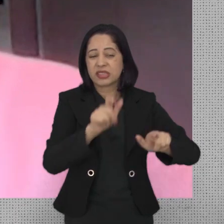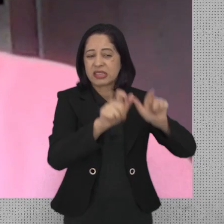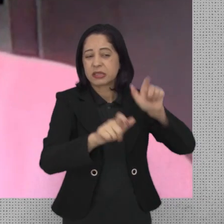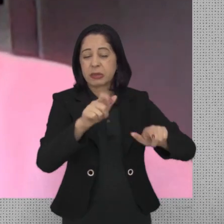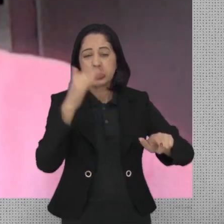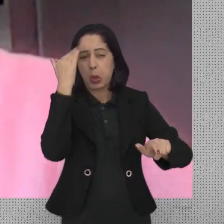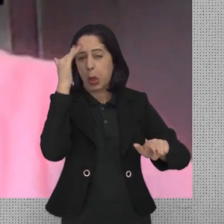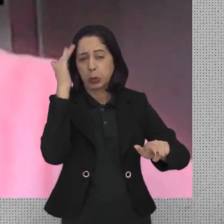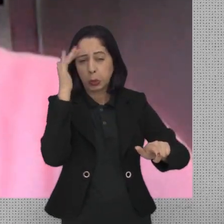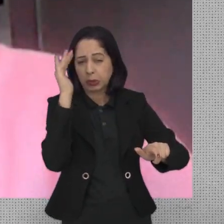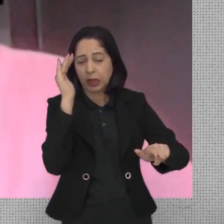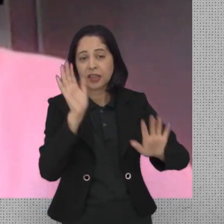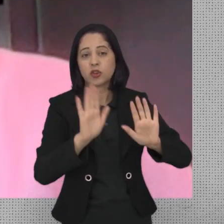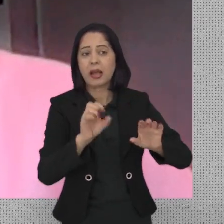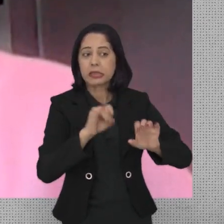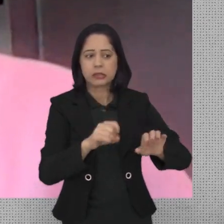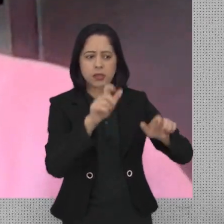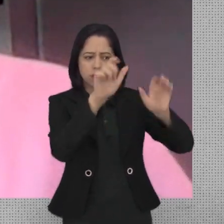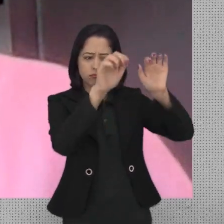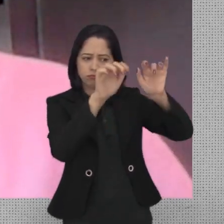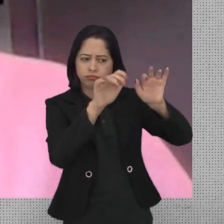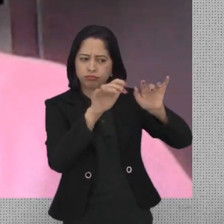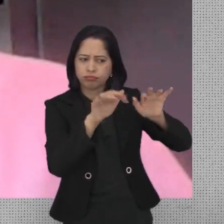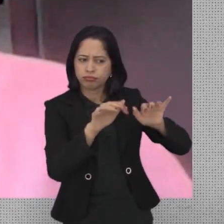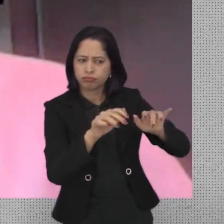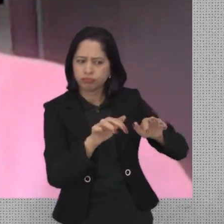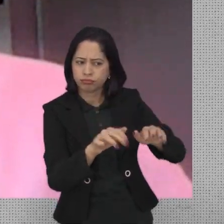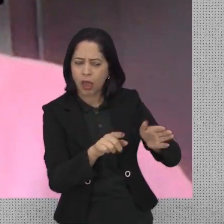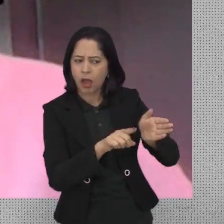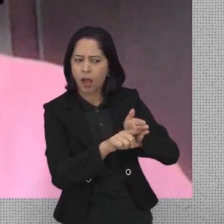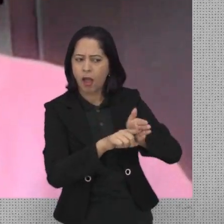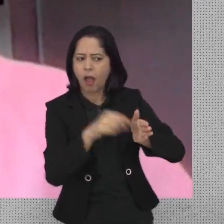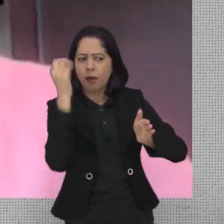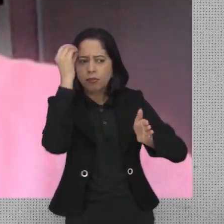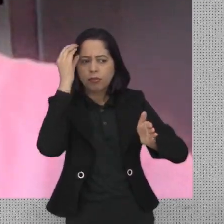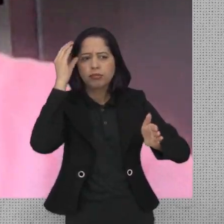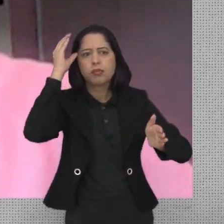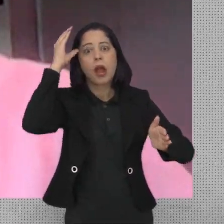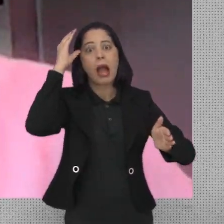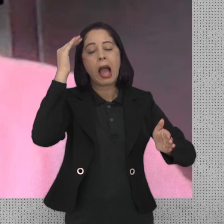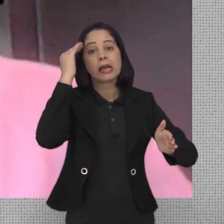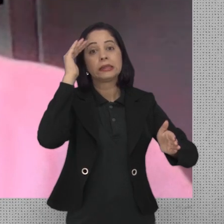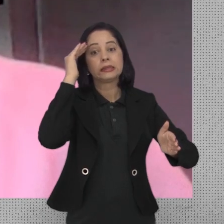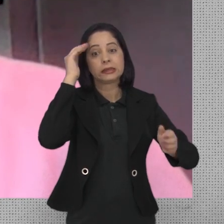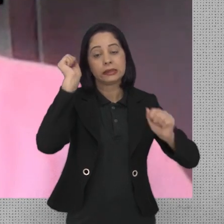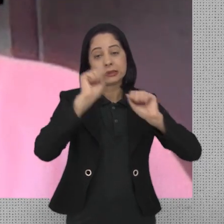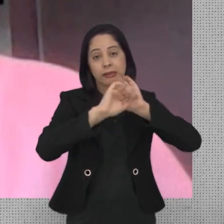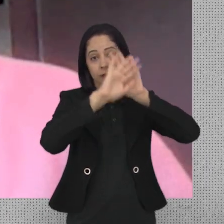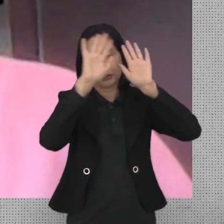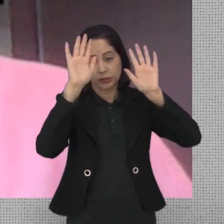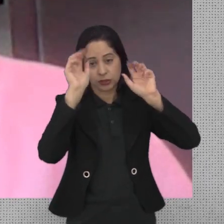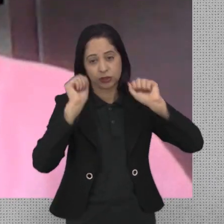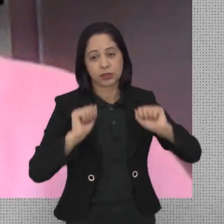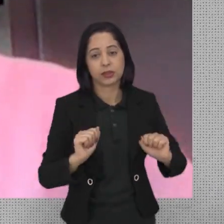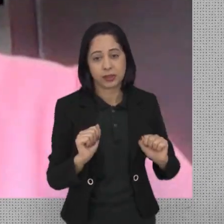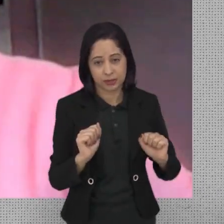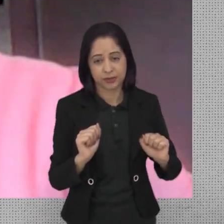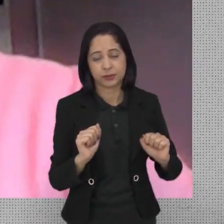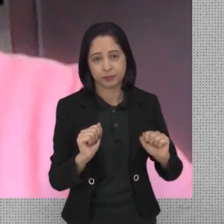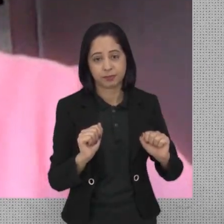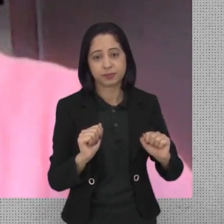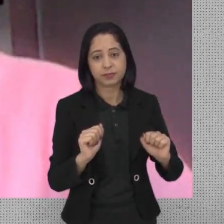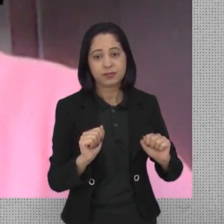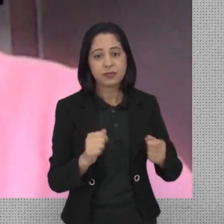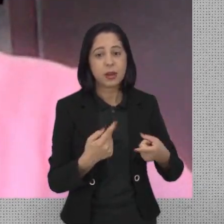mas que há caminhos, há mecanismos de você tornar todo esse trâmite que parece meio